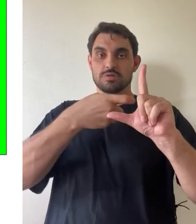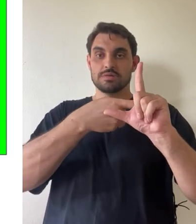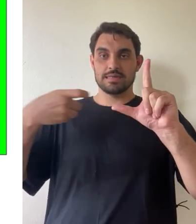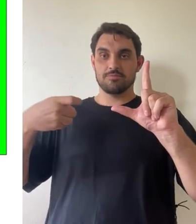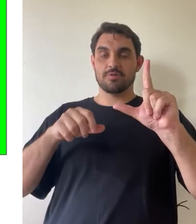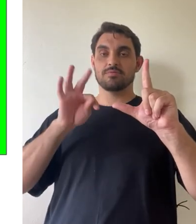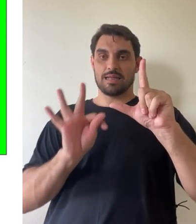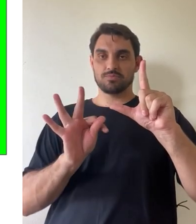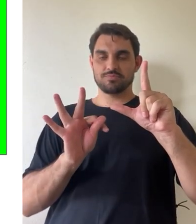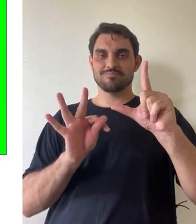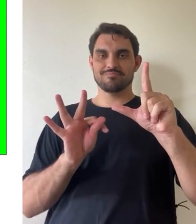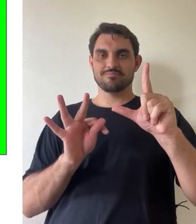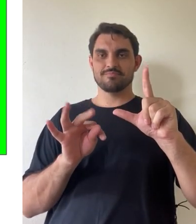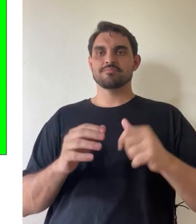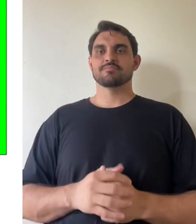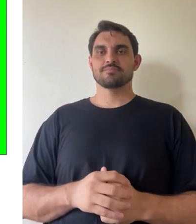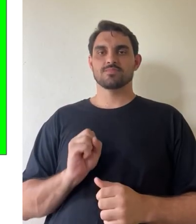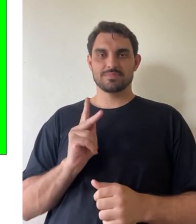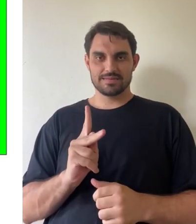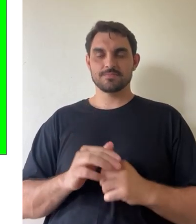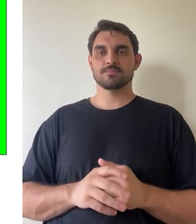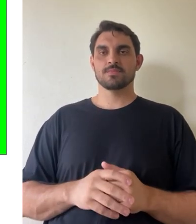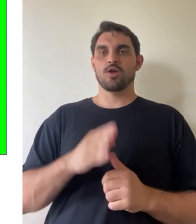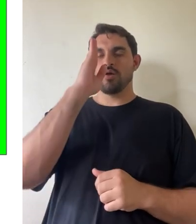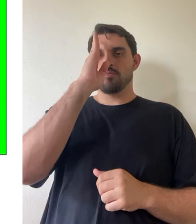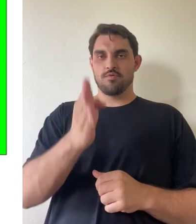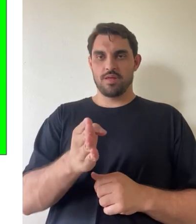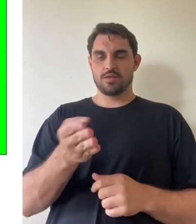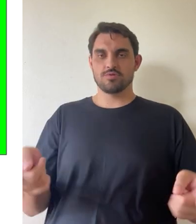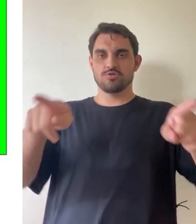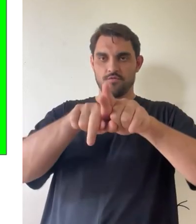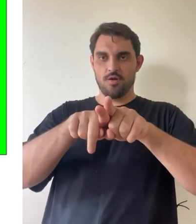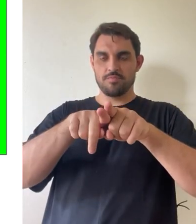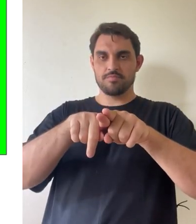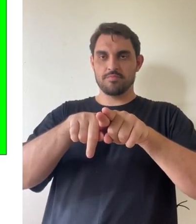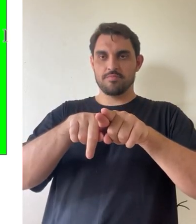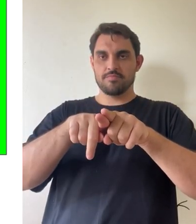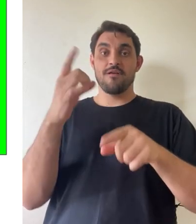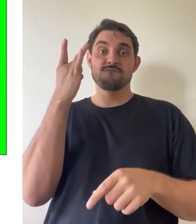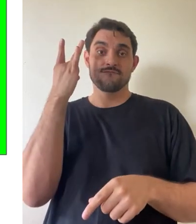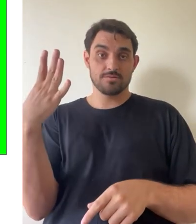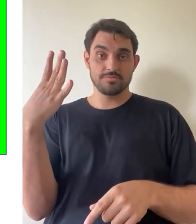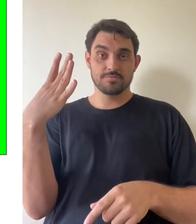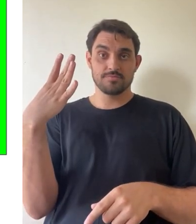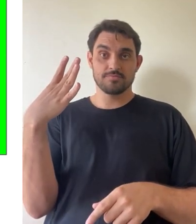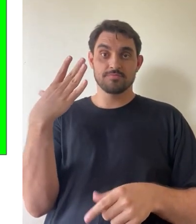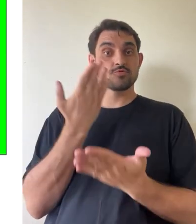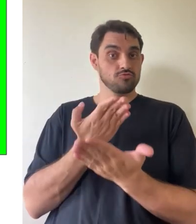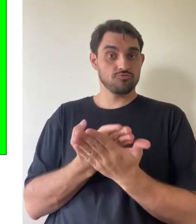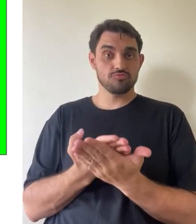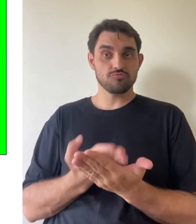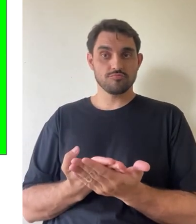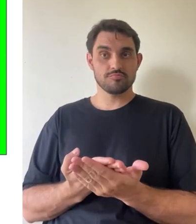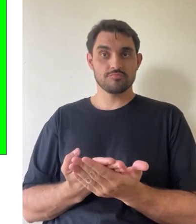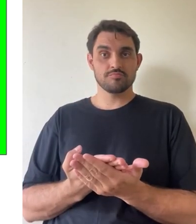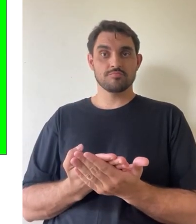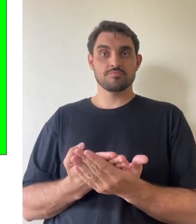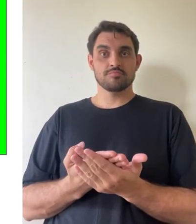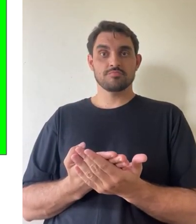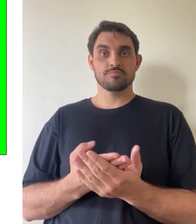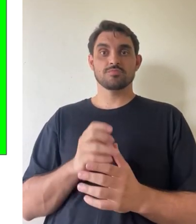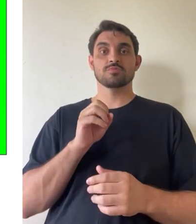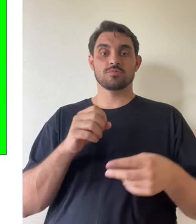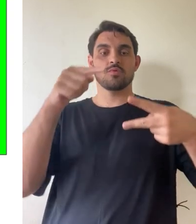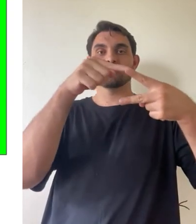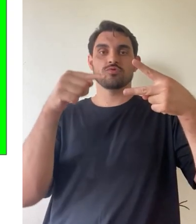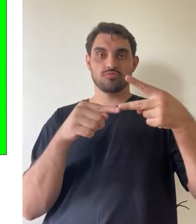tempo, o gráfico da velocidade em função do tempo, o gráfico da aceleração em função do tempo, né? Nós podemos